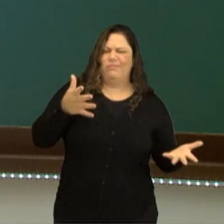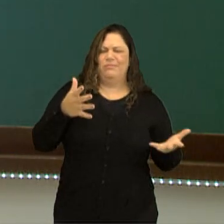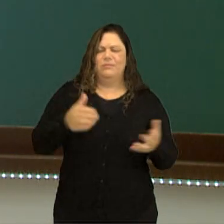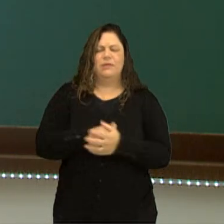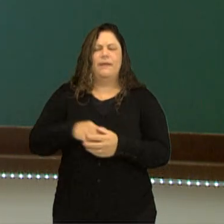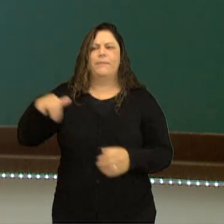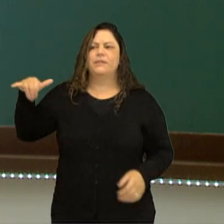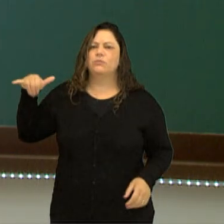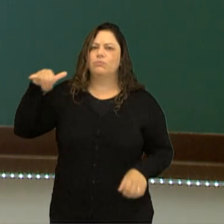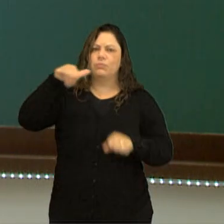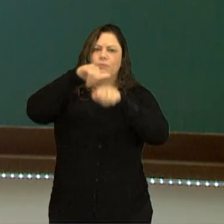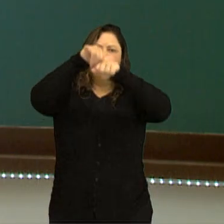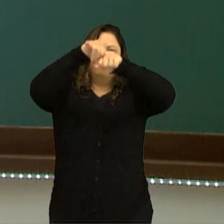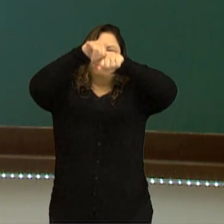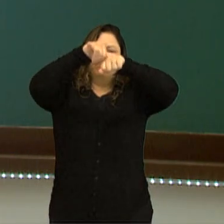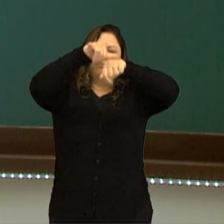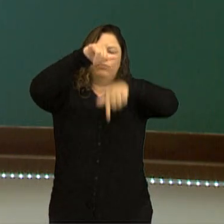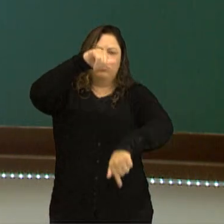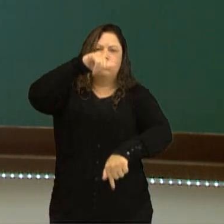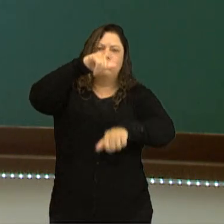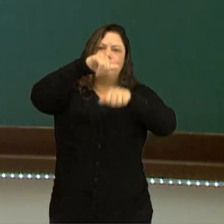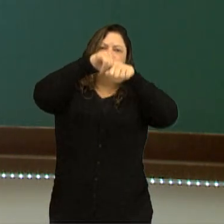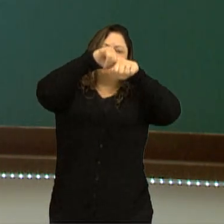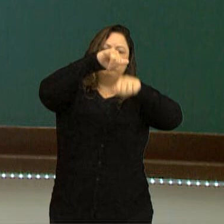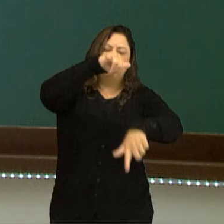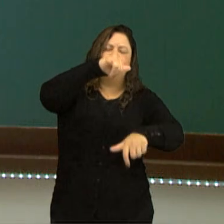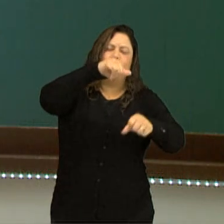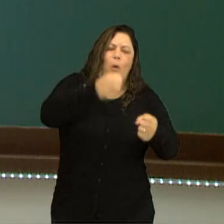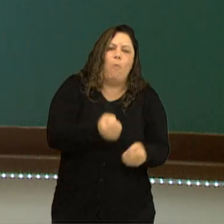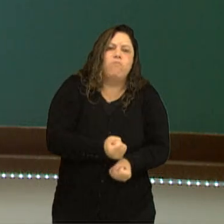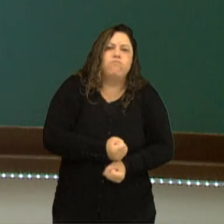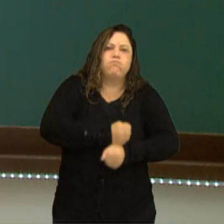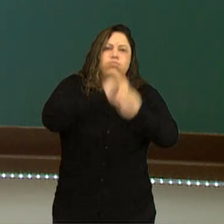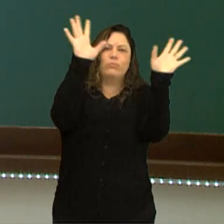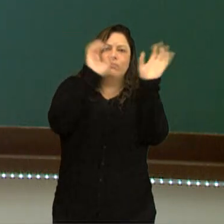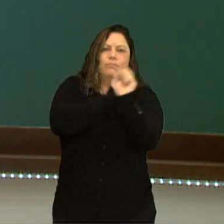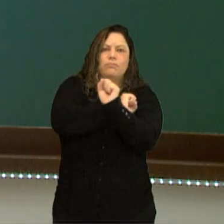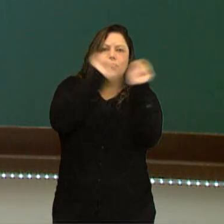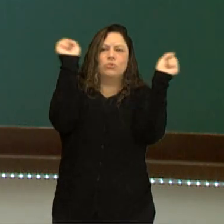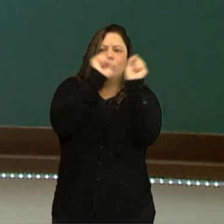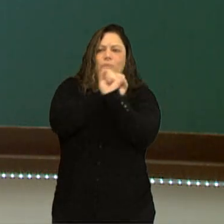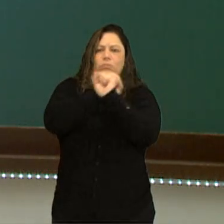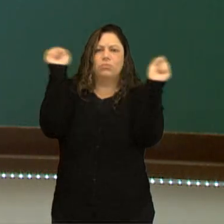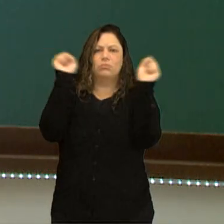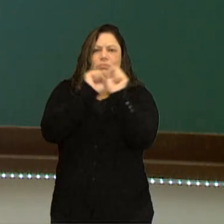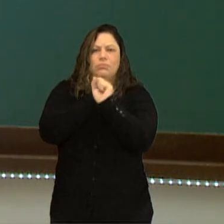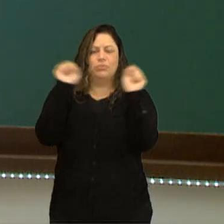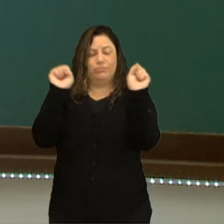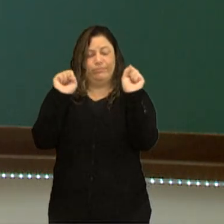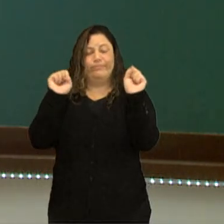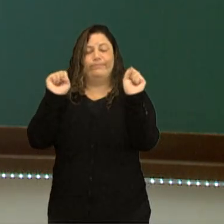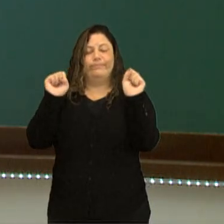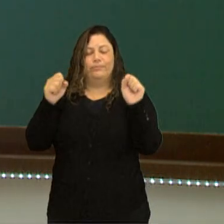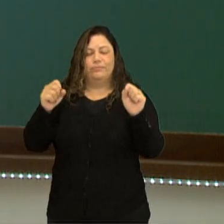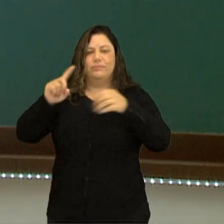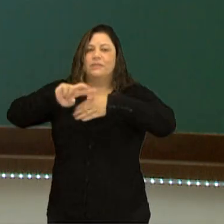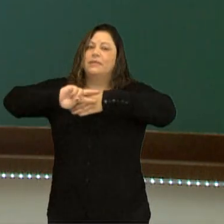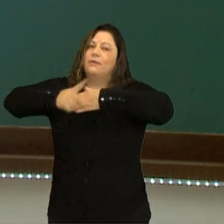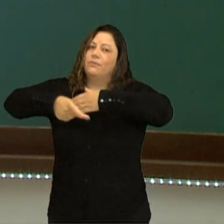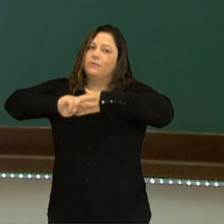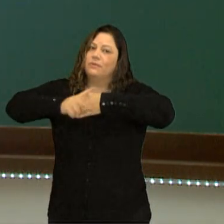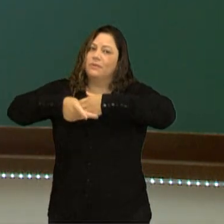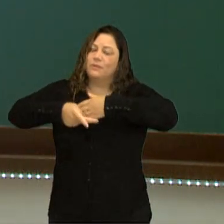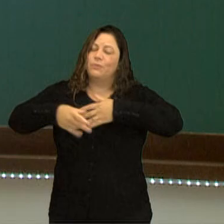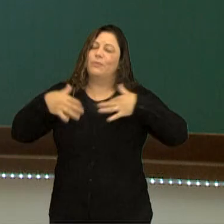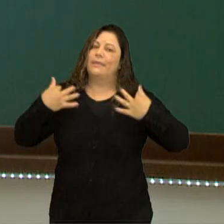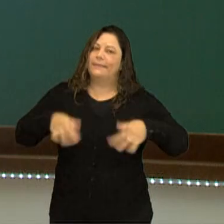quê? Não eram sementes que estavam sendo propagadas ali, e sim bombas que causavam a dor. Ainda